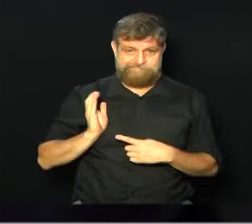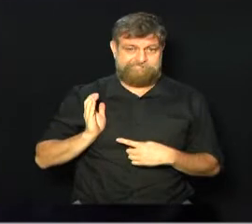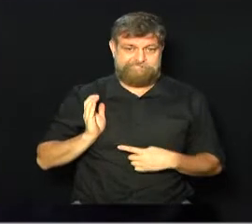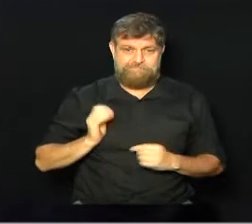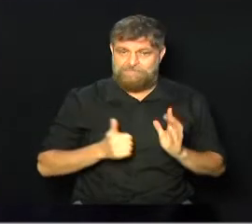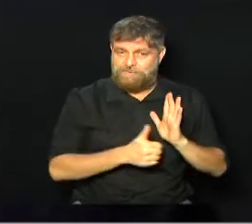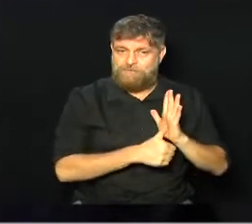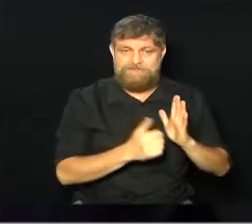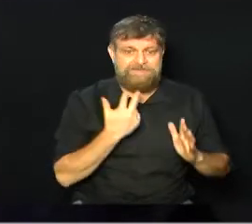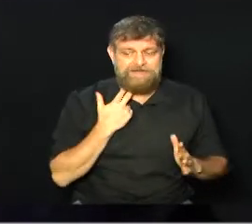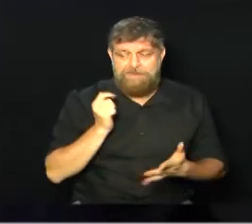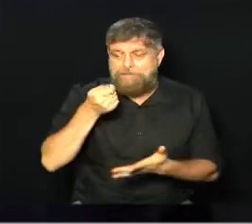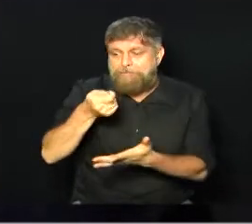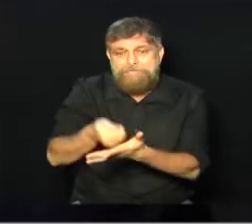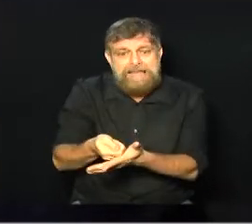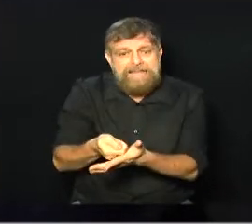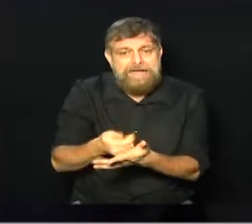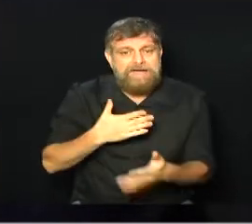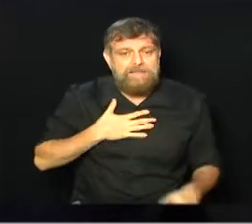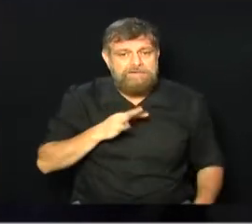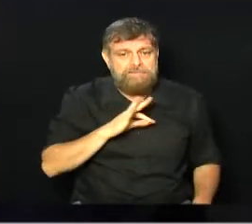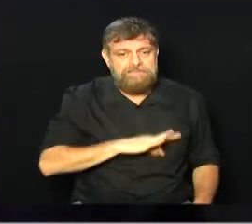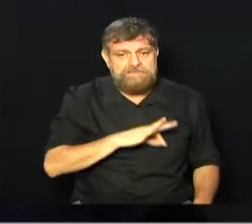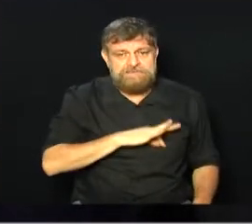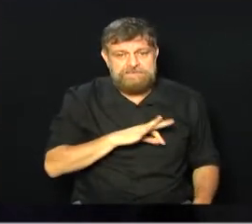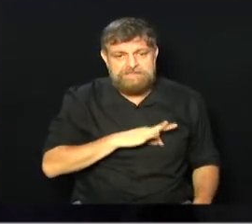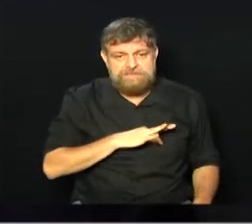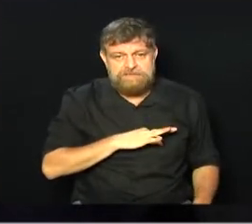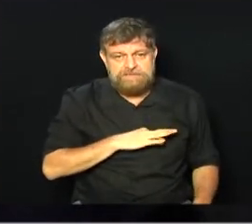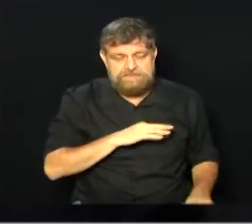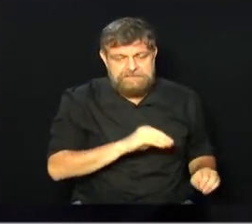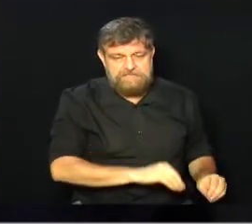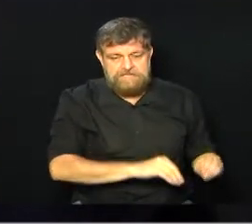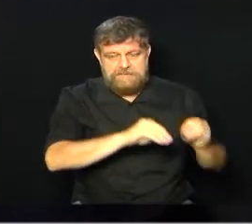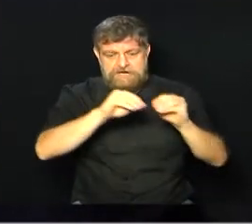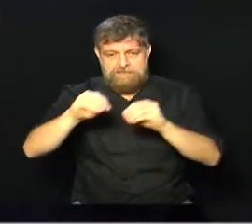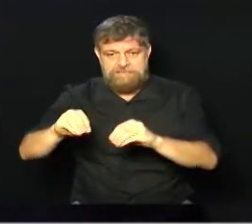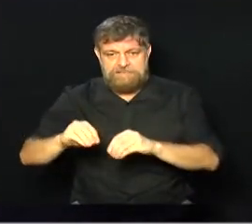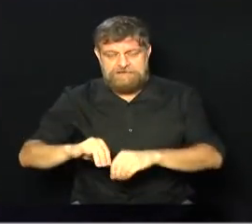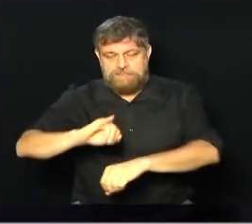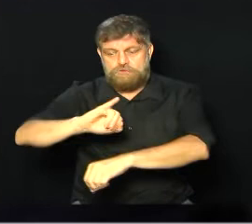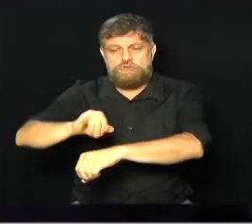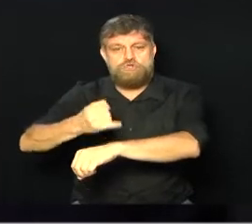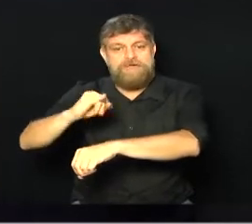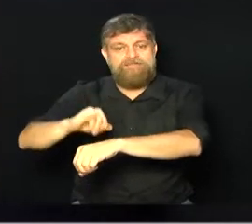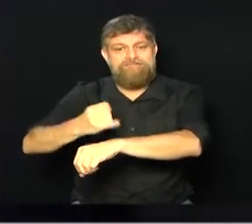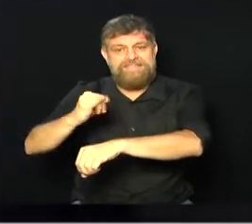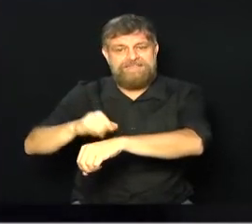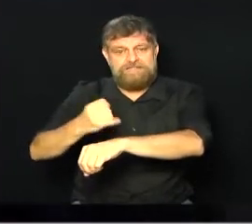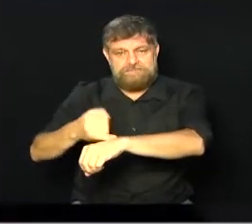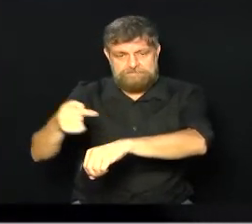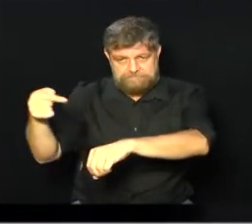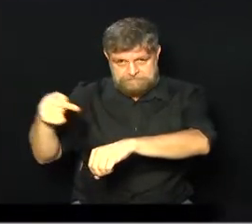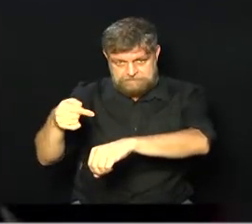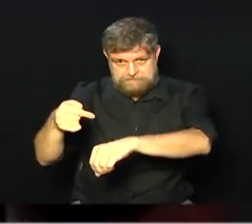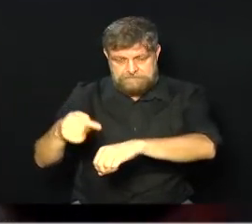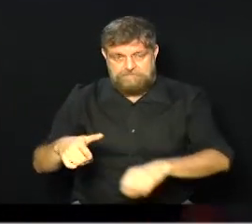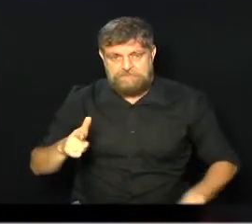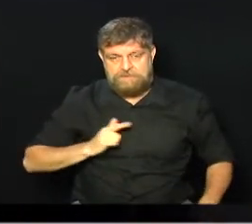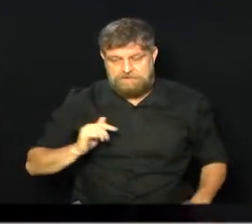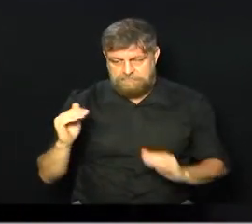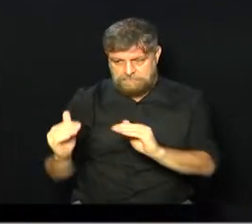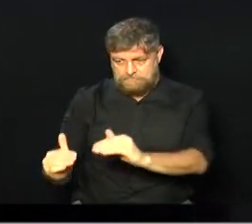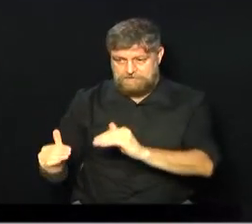sem condições e me ofereceram me emprestar para o Joinville. E fui para o Joinville, na época que o Joinville subiu